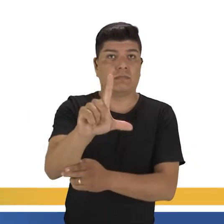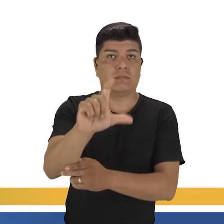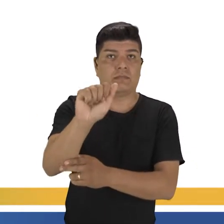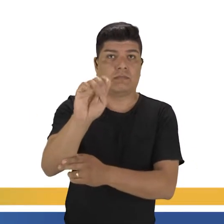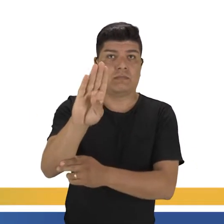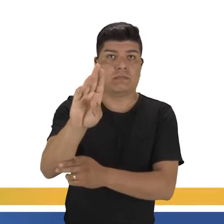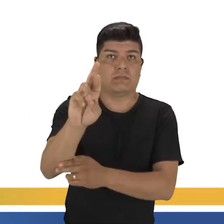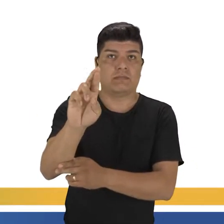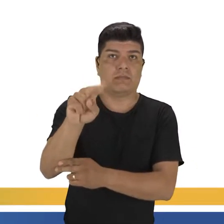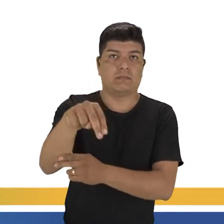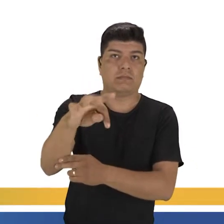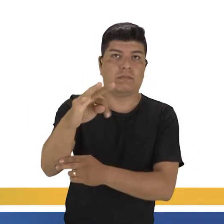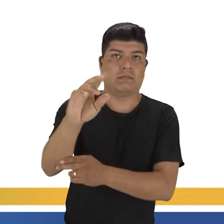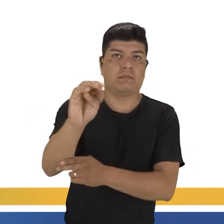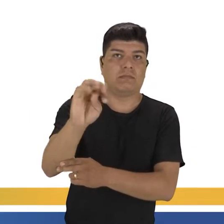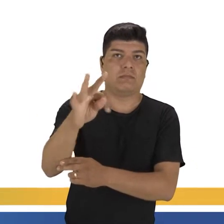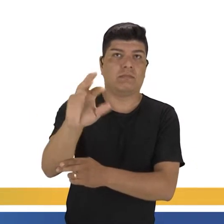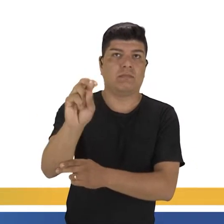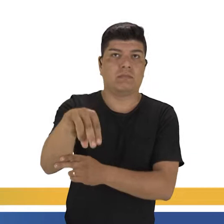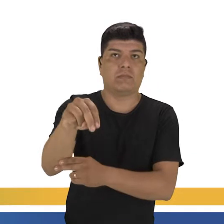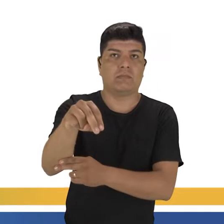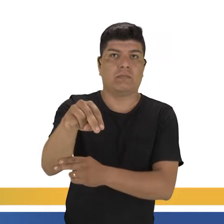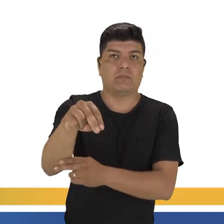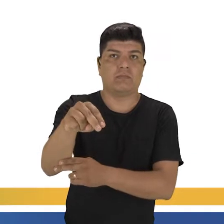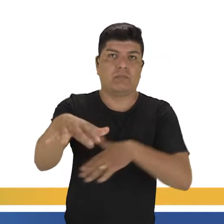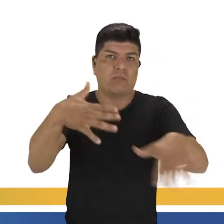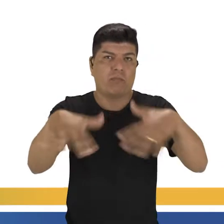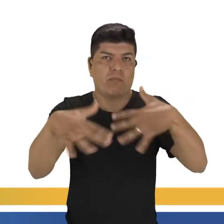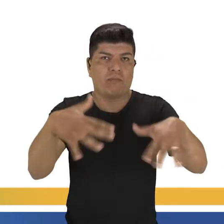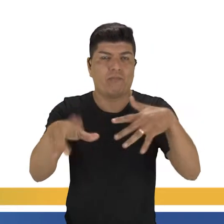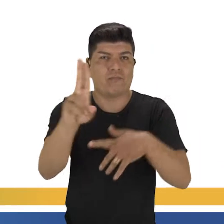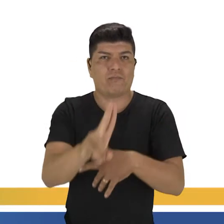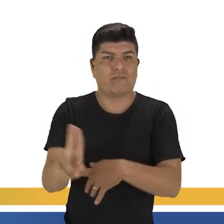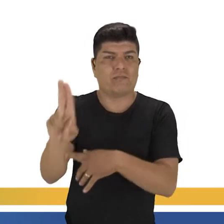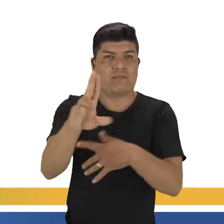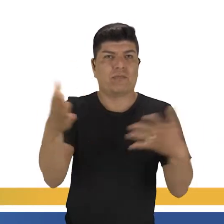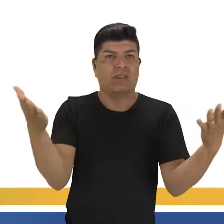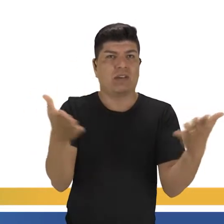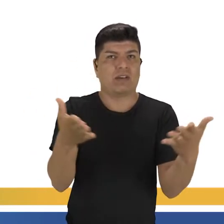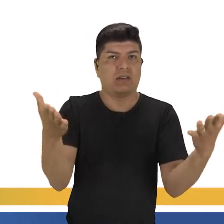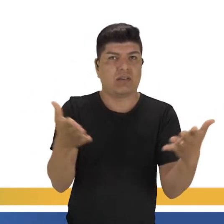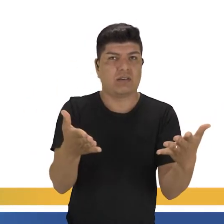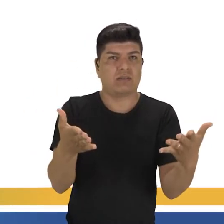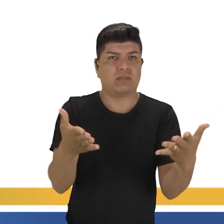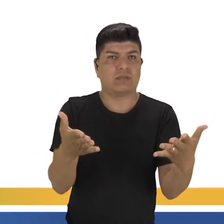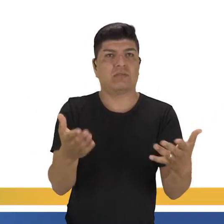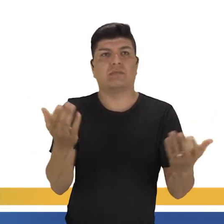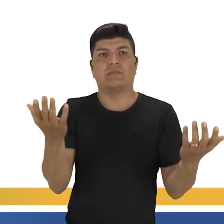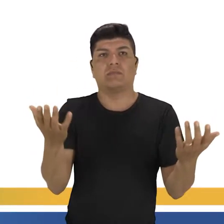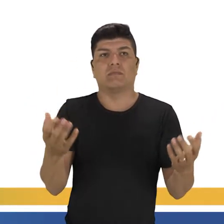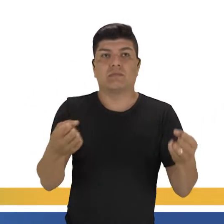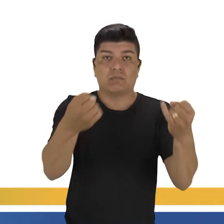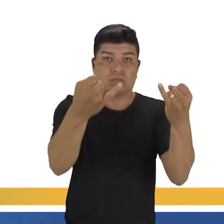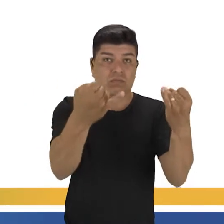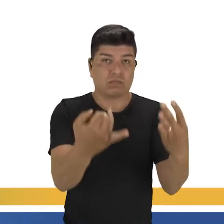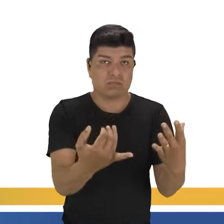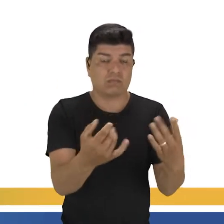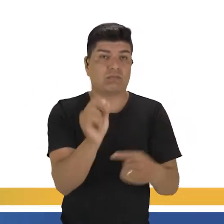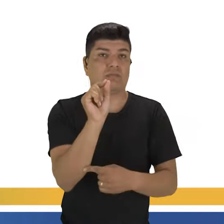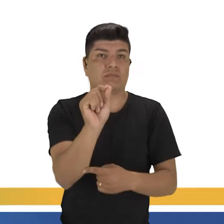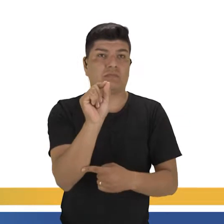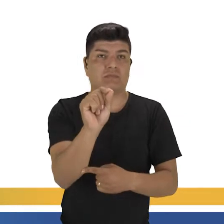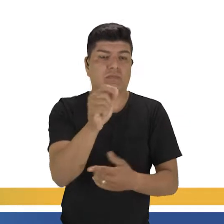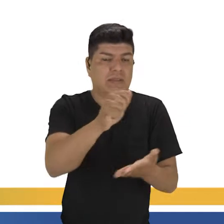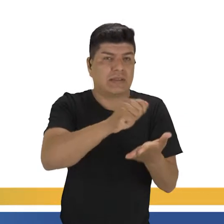principal sistema de notação de movimento utilizado atualmente, ou seja, quando eu falo de notação, eu estou falando